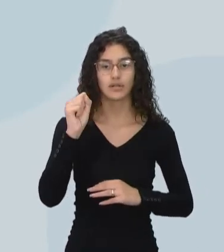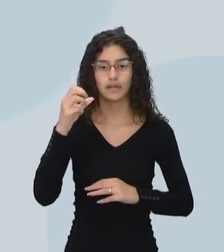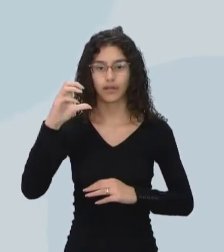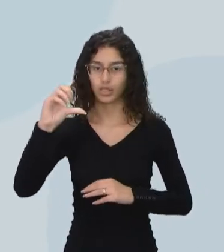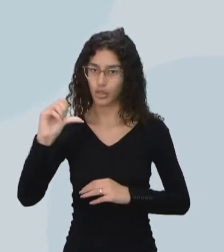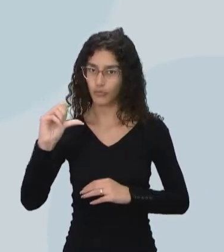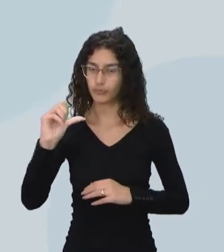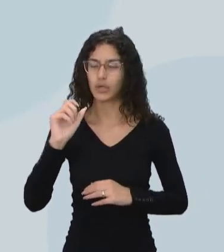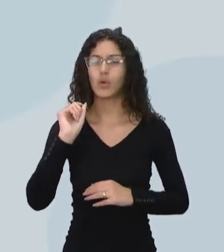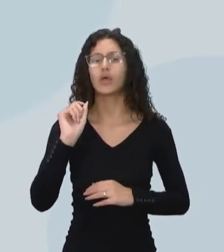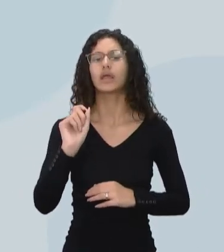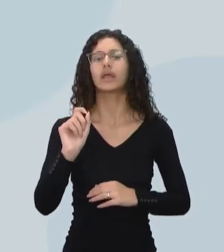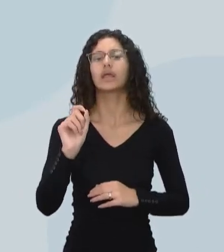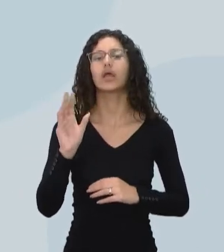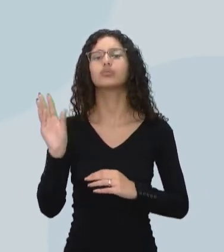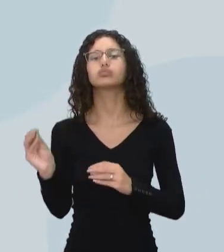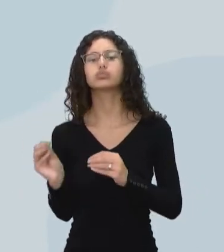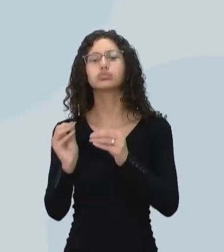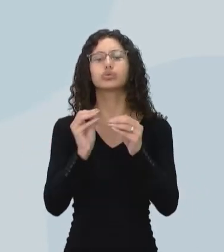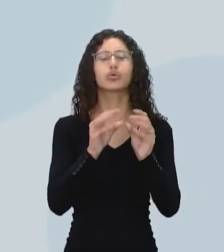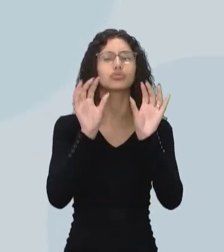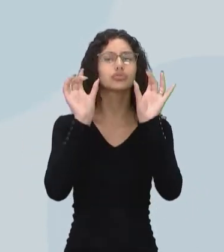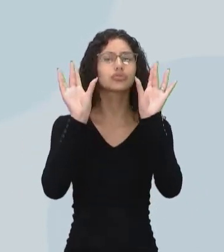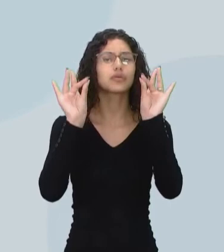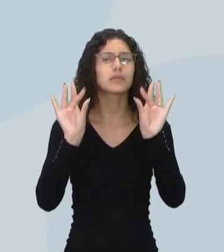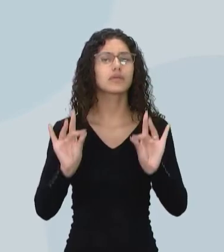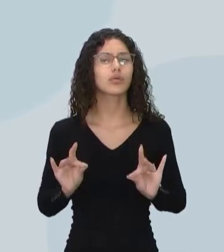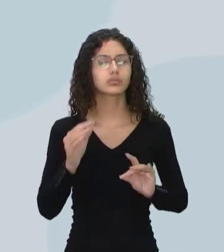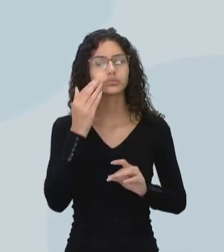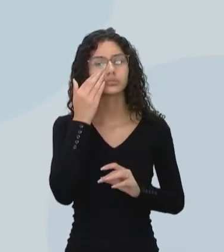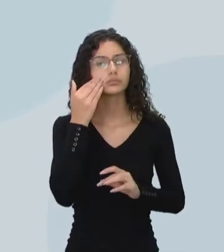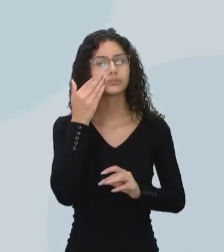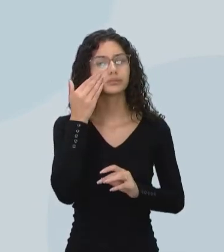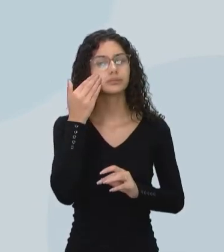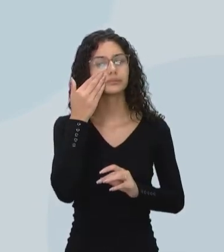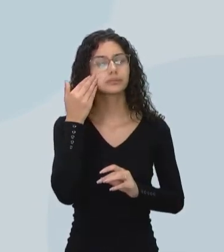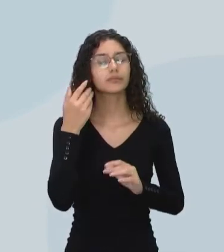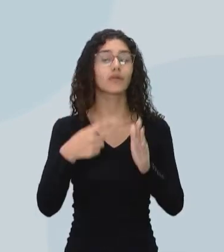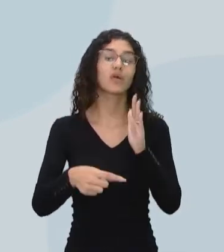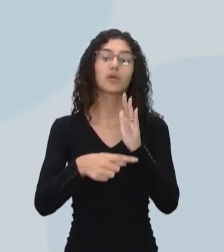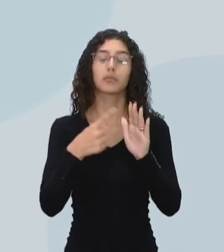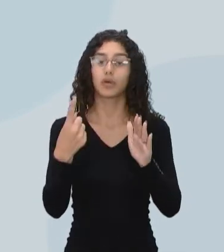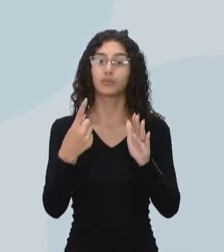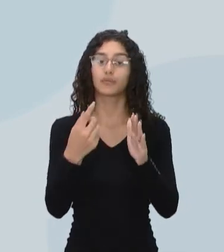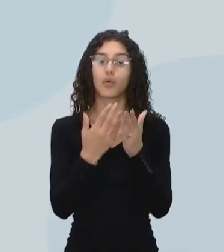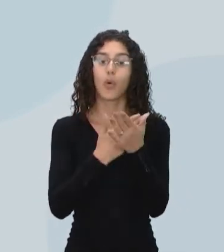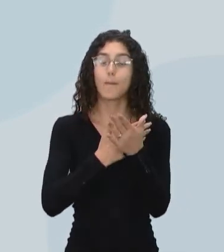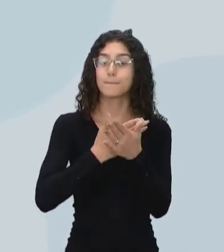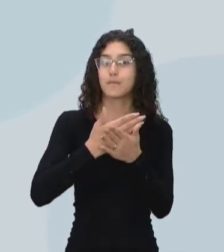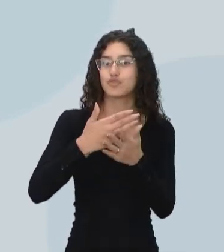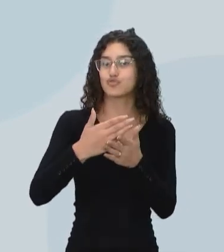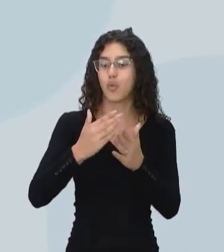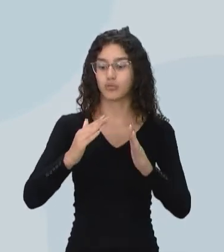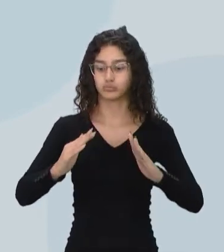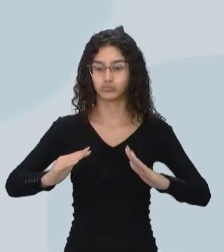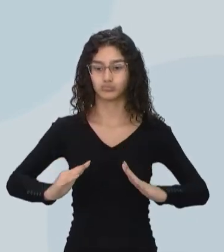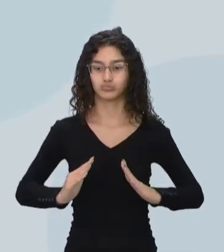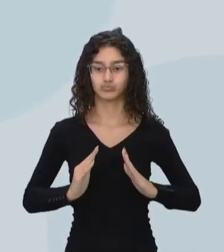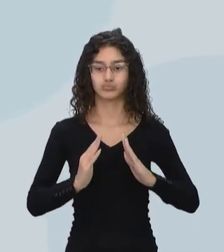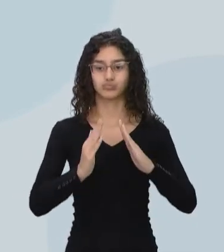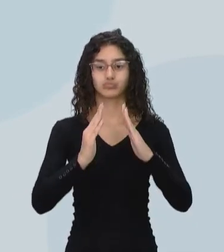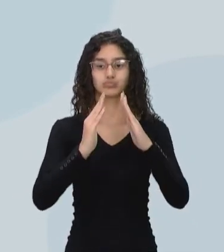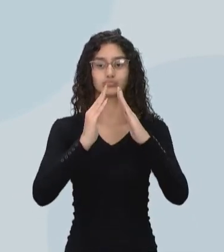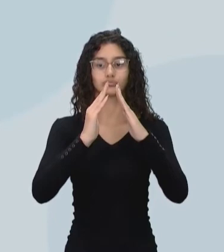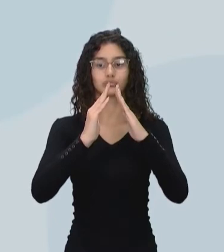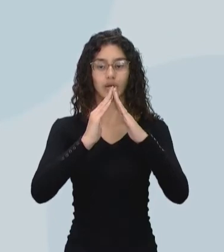1889. E o que essa feira trouxe de especial? Primeiro que foi a inauguração da Torre Eiffel. Então a Torre